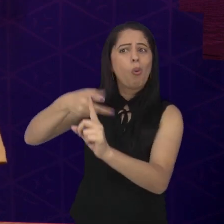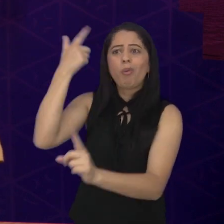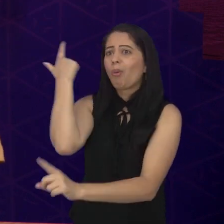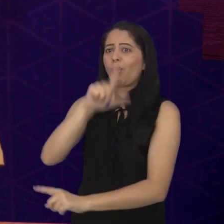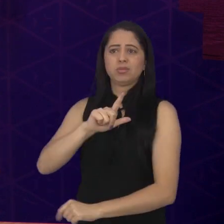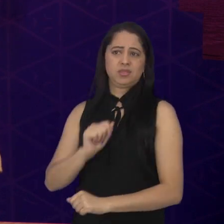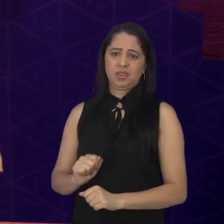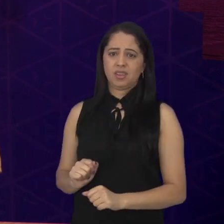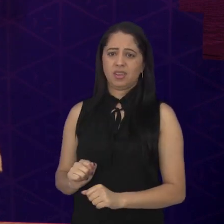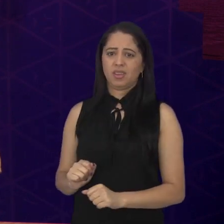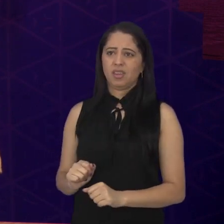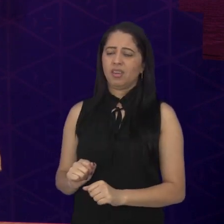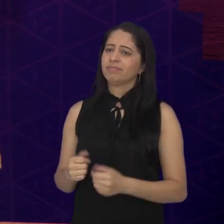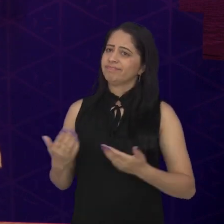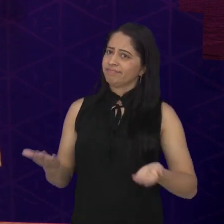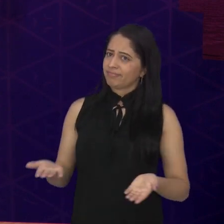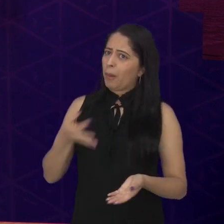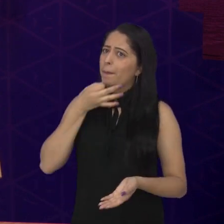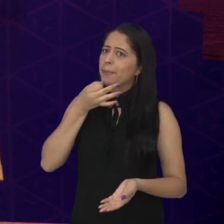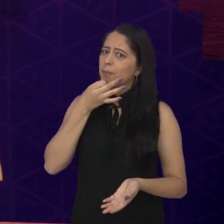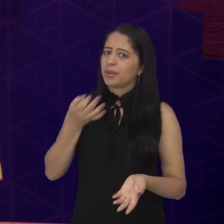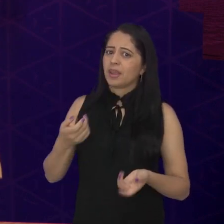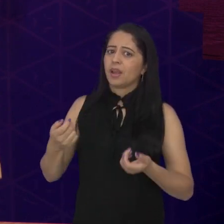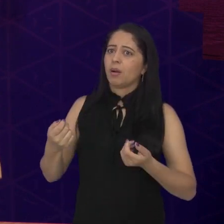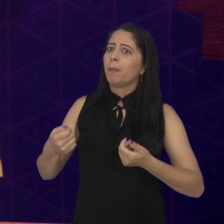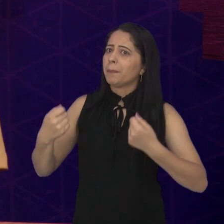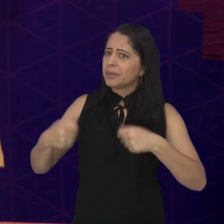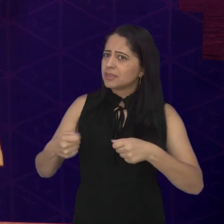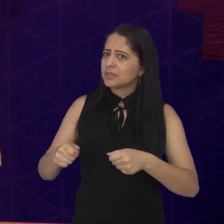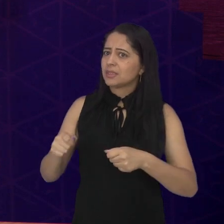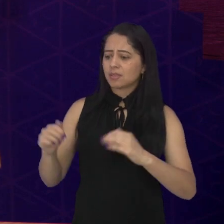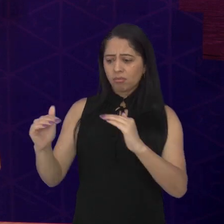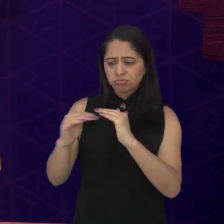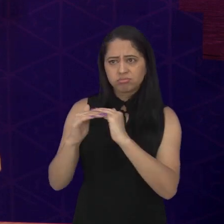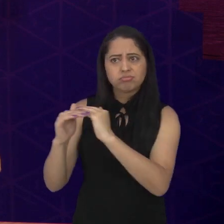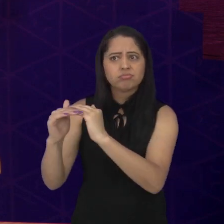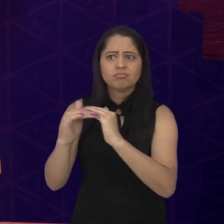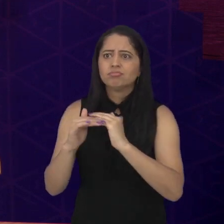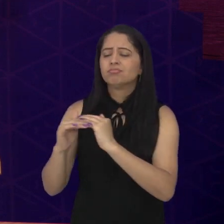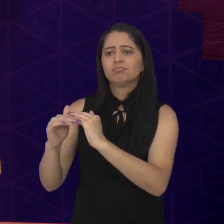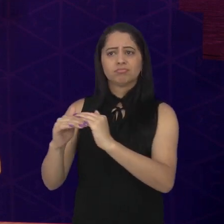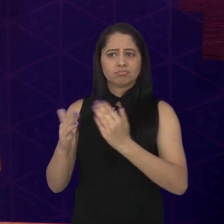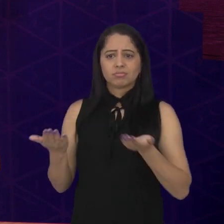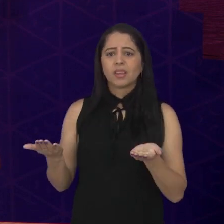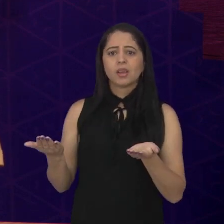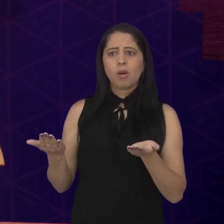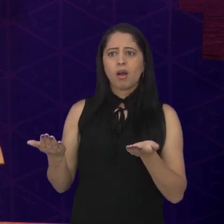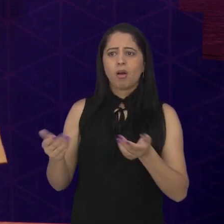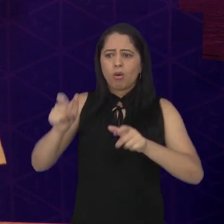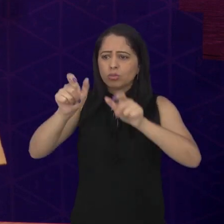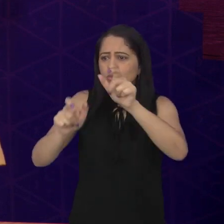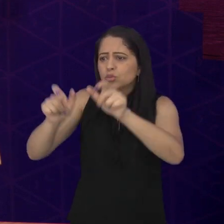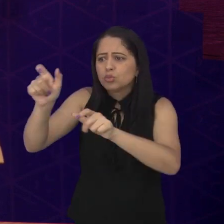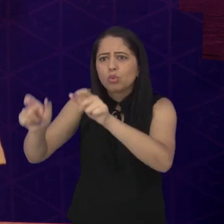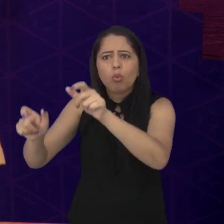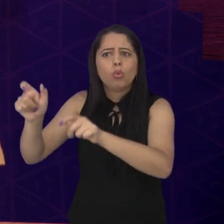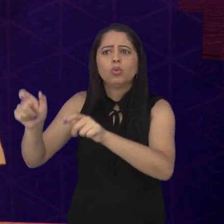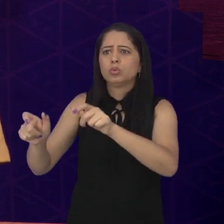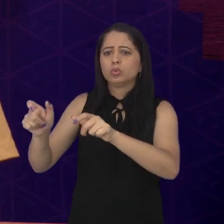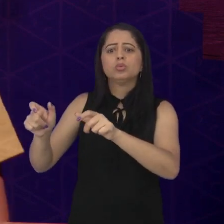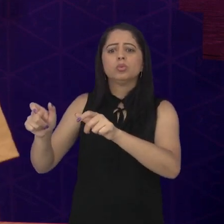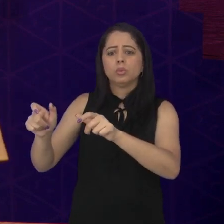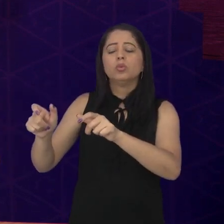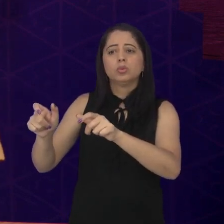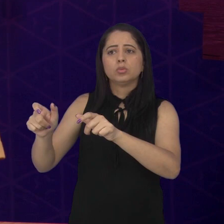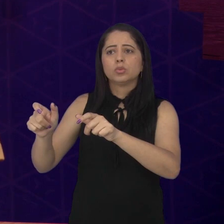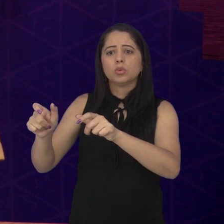que todo mundo para conseguir estar lá. E não deveria ser assim, né? Não, teria condições, né, de todo mundo, né,